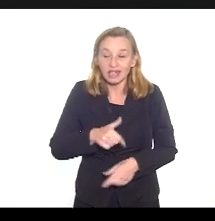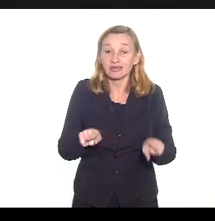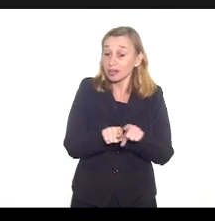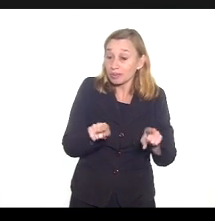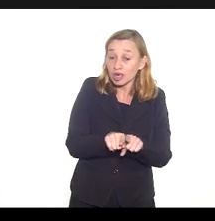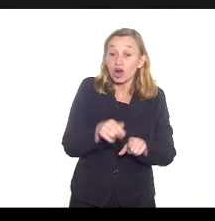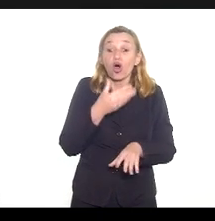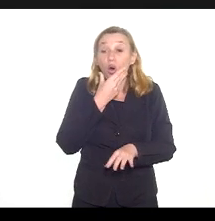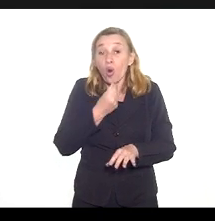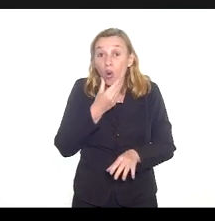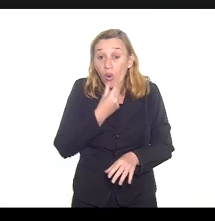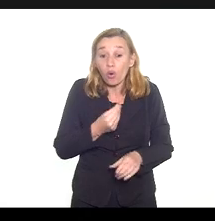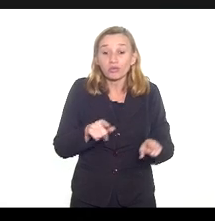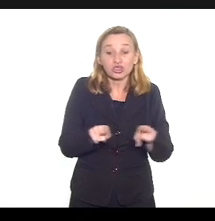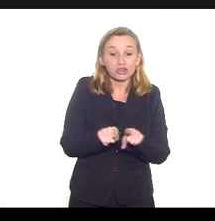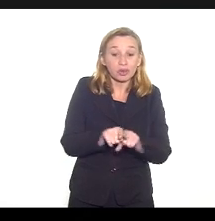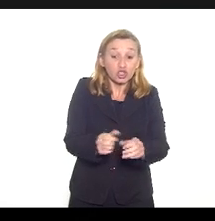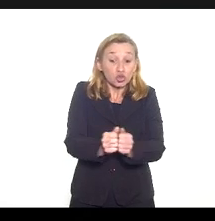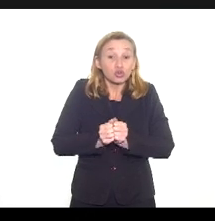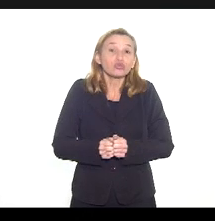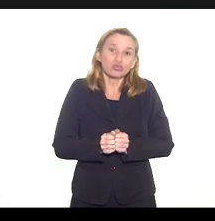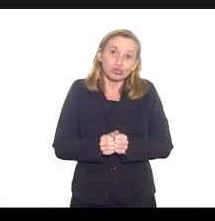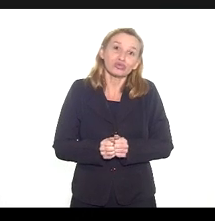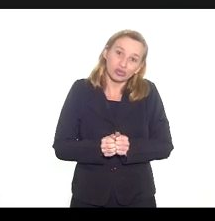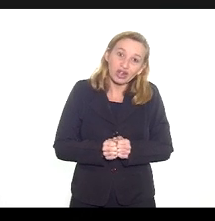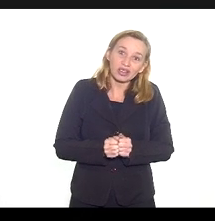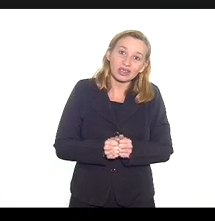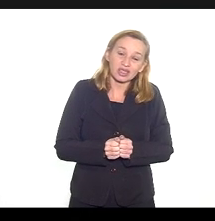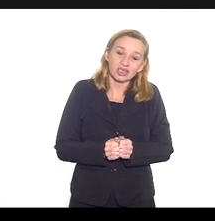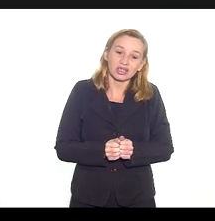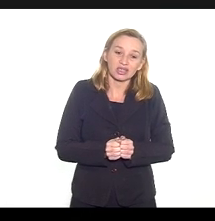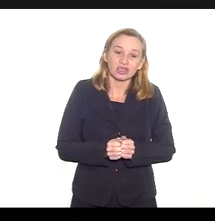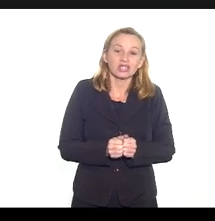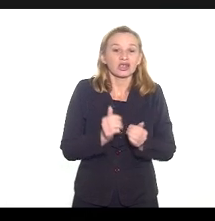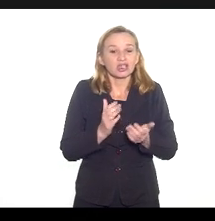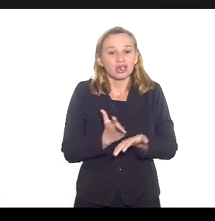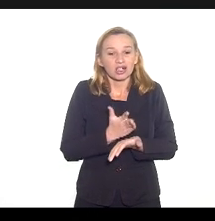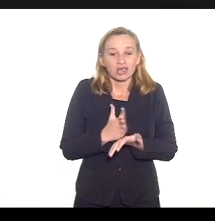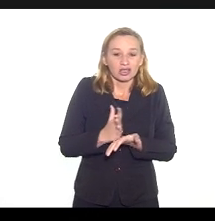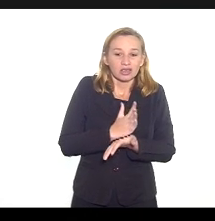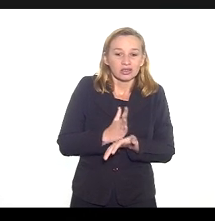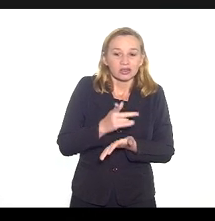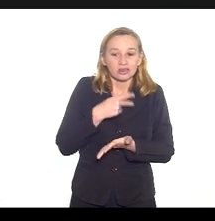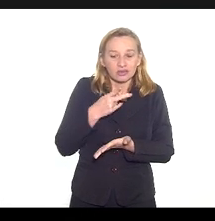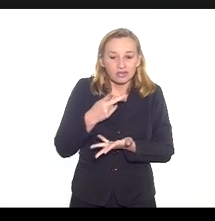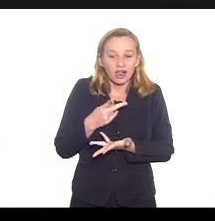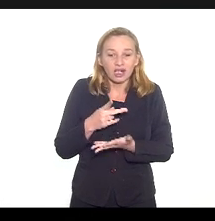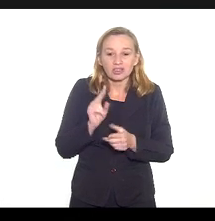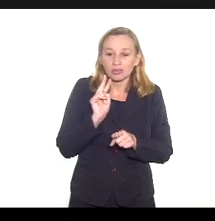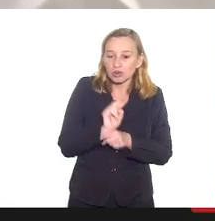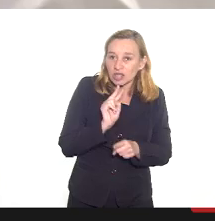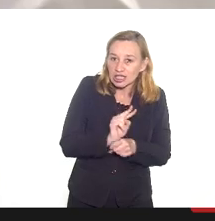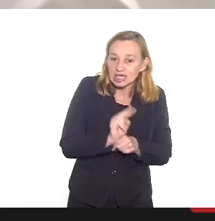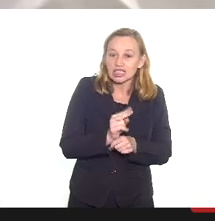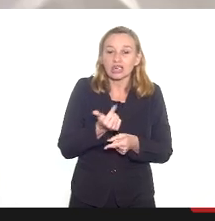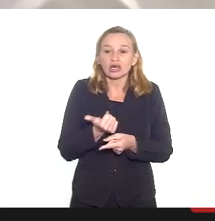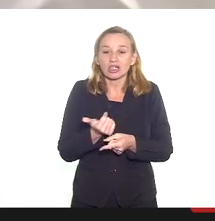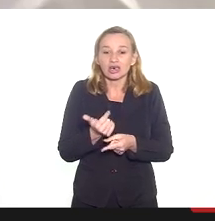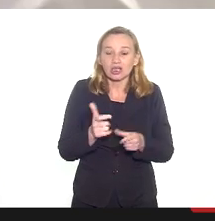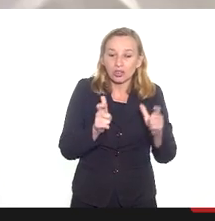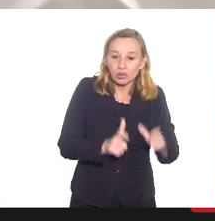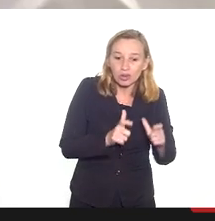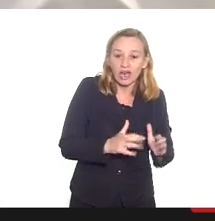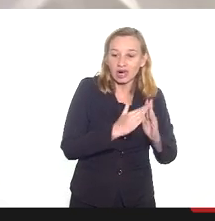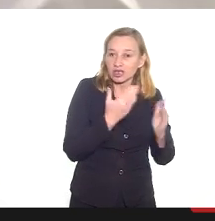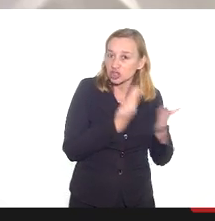luta dos homens também, né? E Xuma fez algumas considerações sobre a prevenção, sobre o ambiente